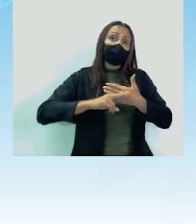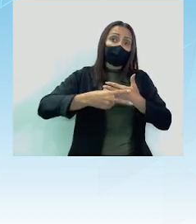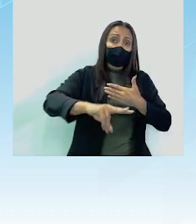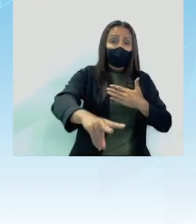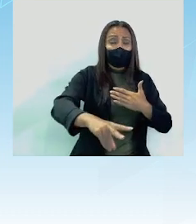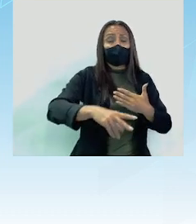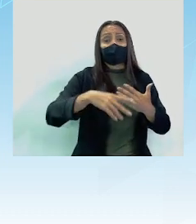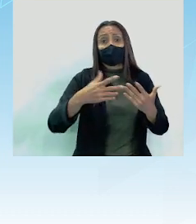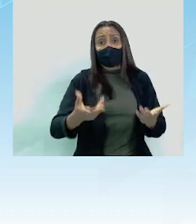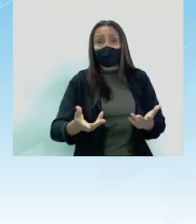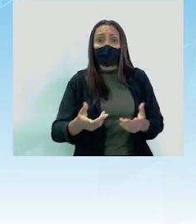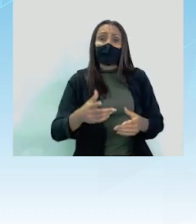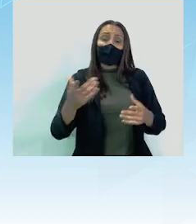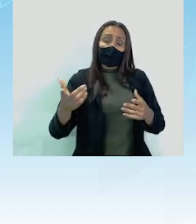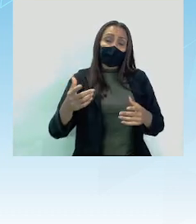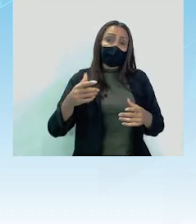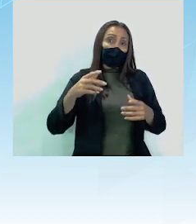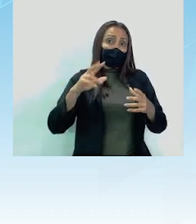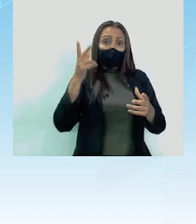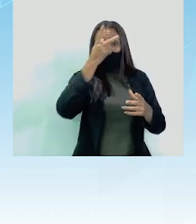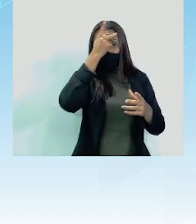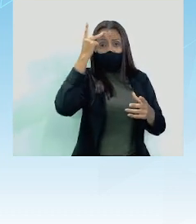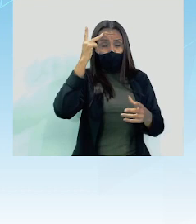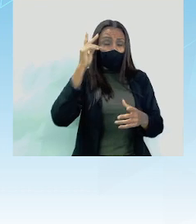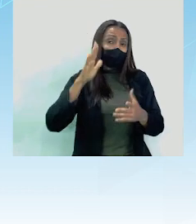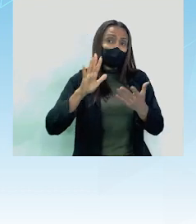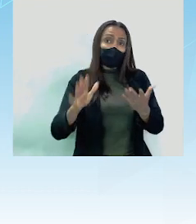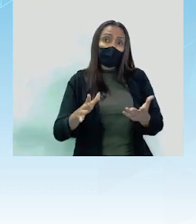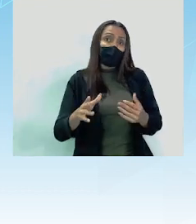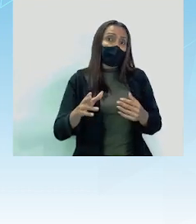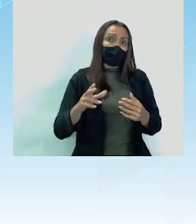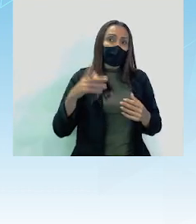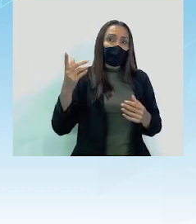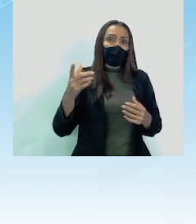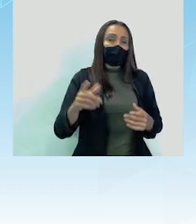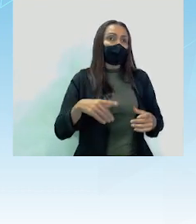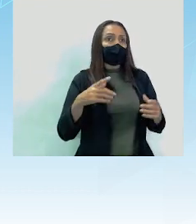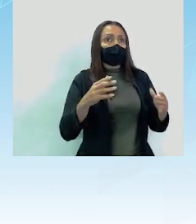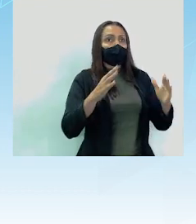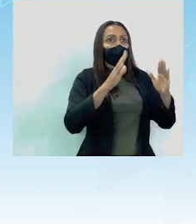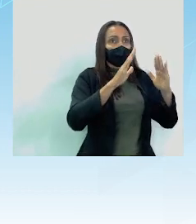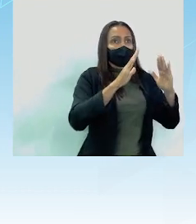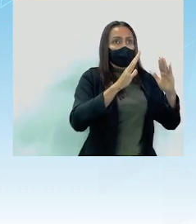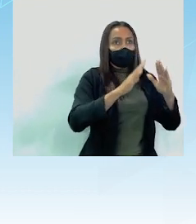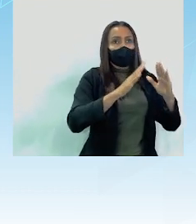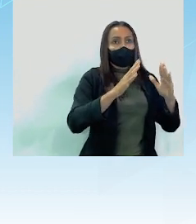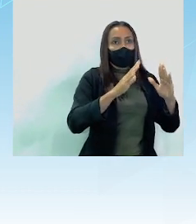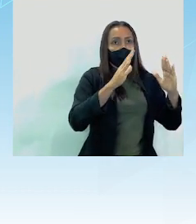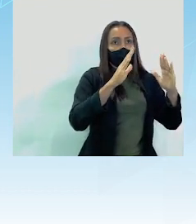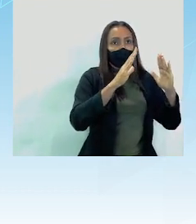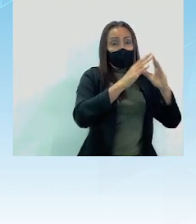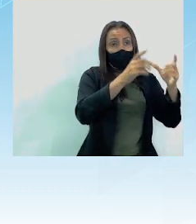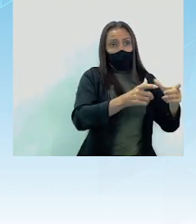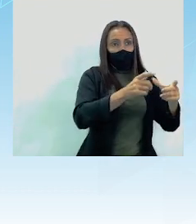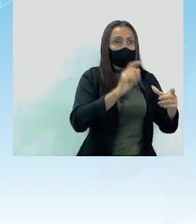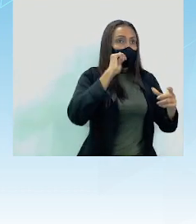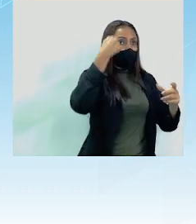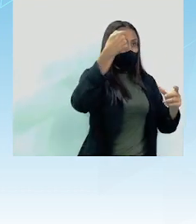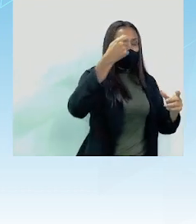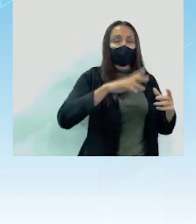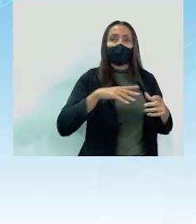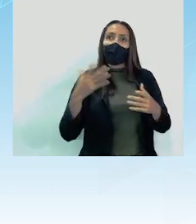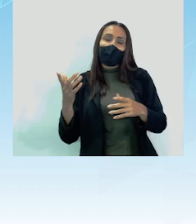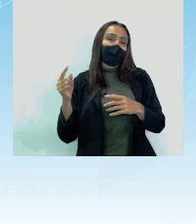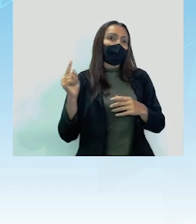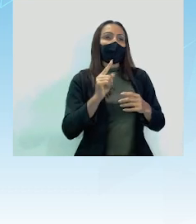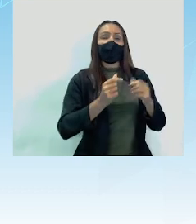ser humano está se movimentando menos. Tem pessoas que preferem, sei lá, padaria é um quarteirão da sua casa, a pessoa prefere pegar o carro,